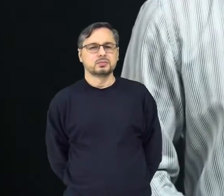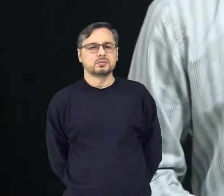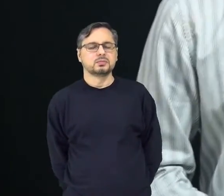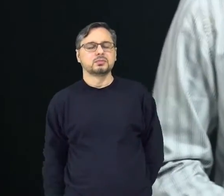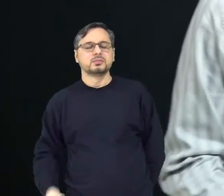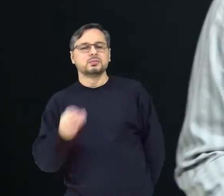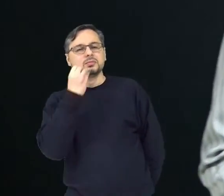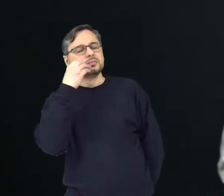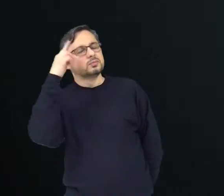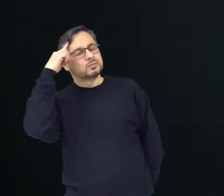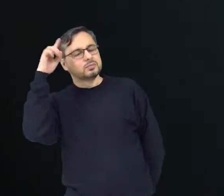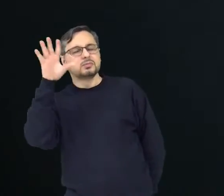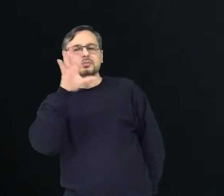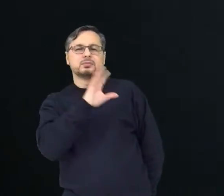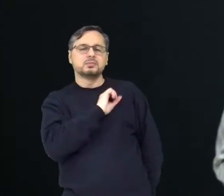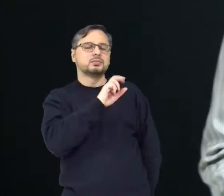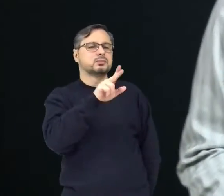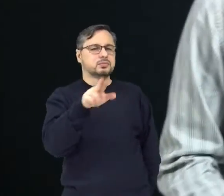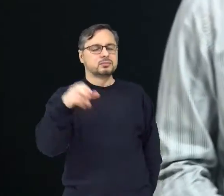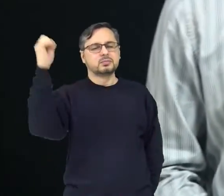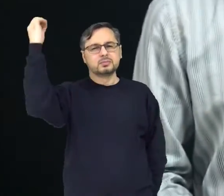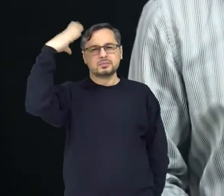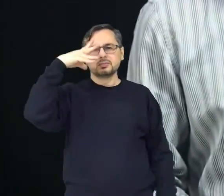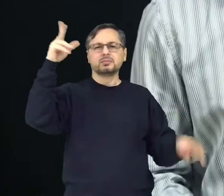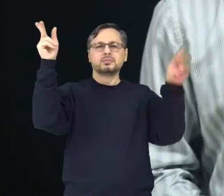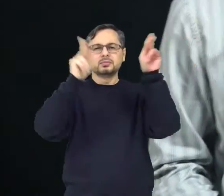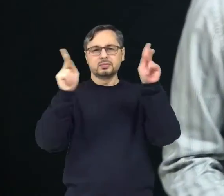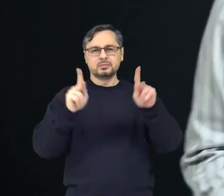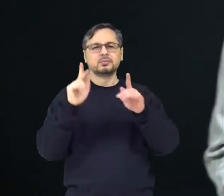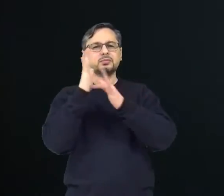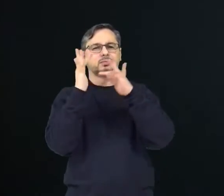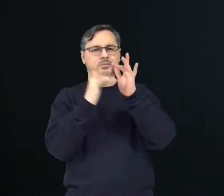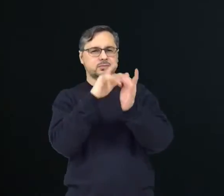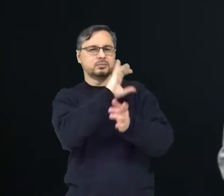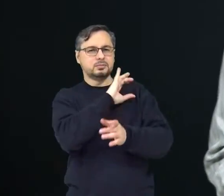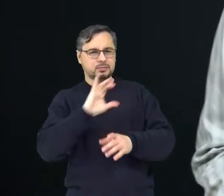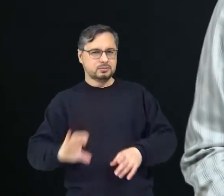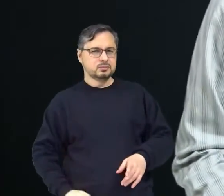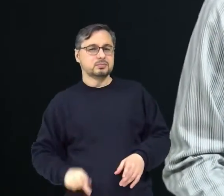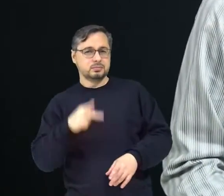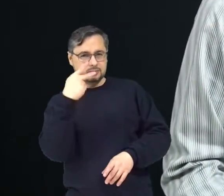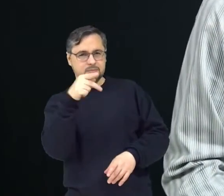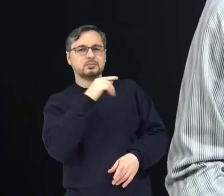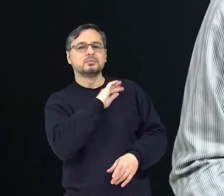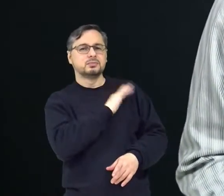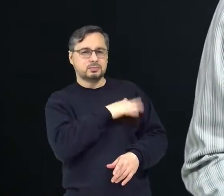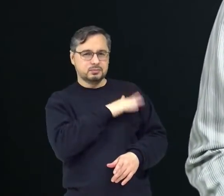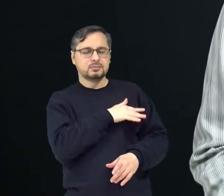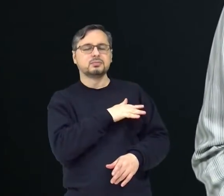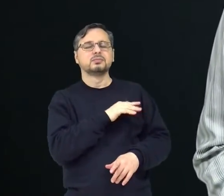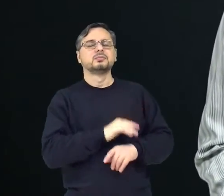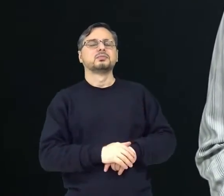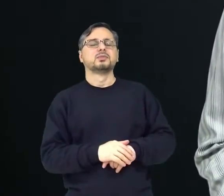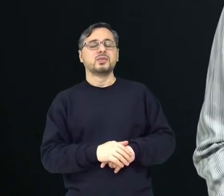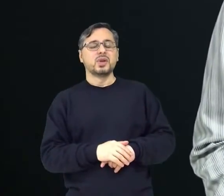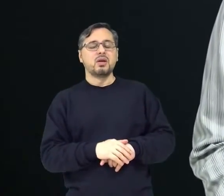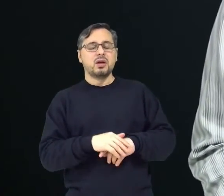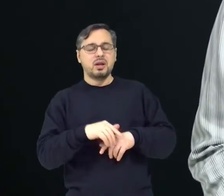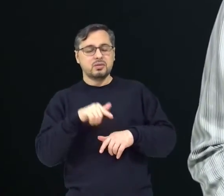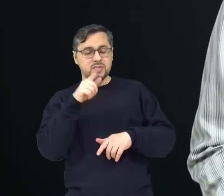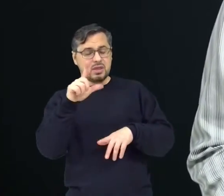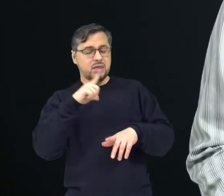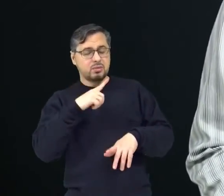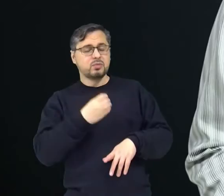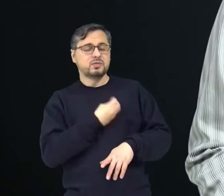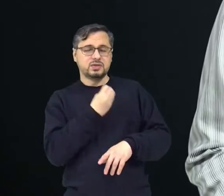Bom dia, queridos, que a graça e a paz de Cristo Jesus estejam em seu coração, atuando poderosamente para que você tenha uma vida alegre e